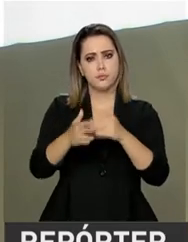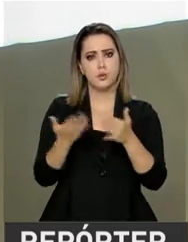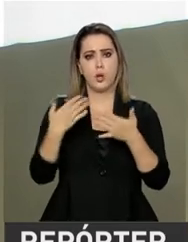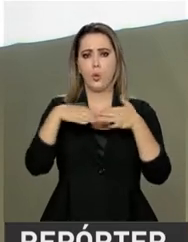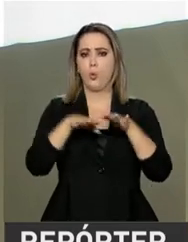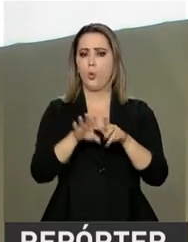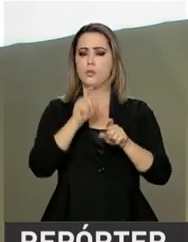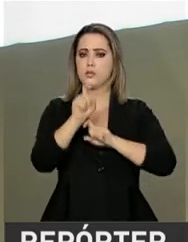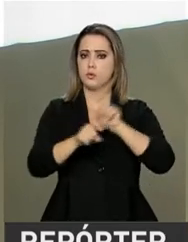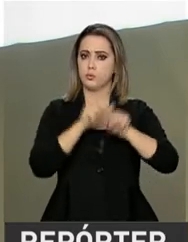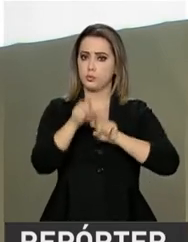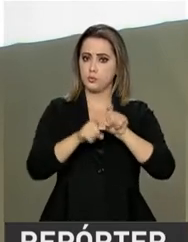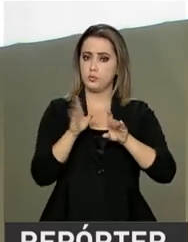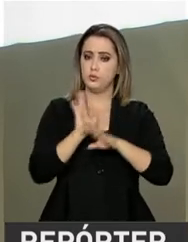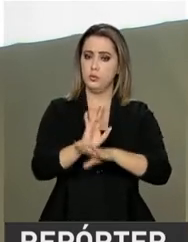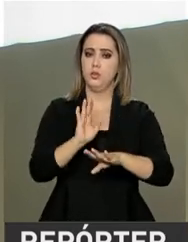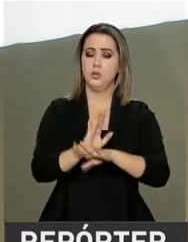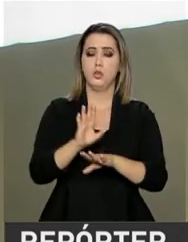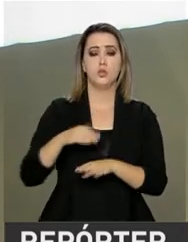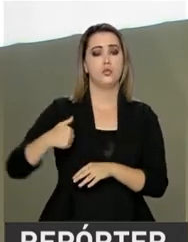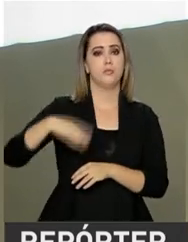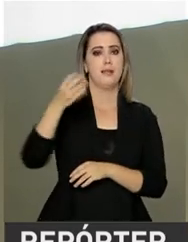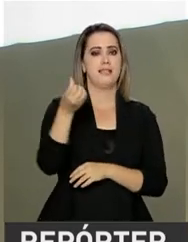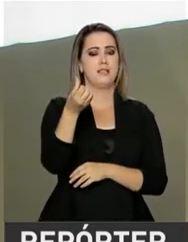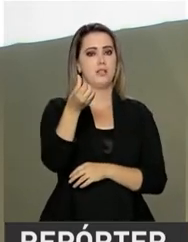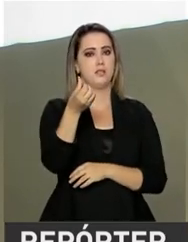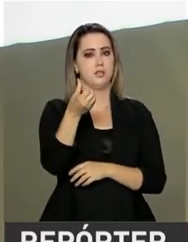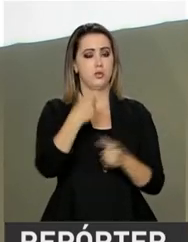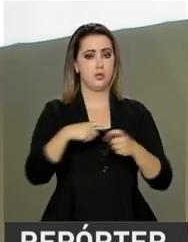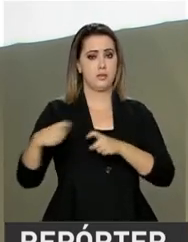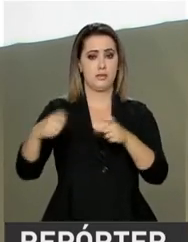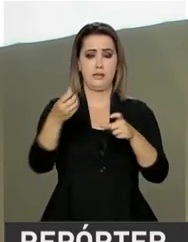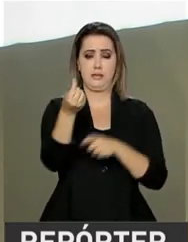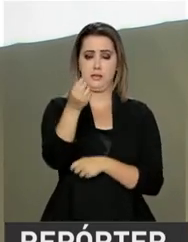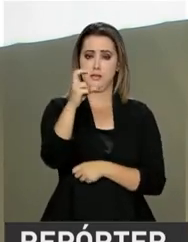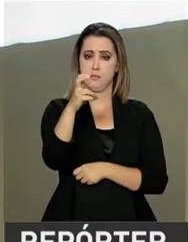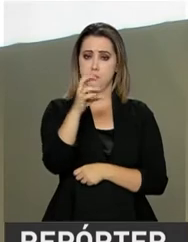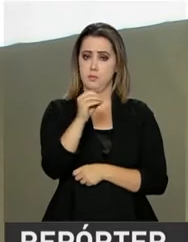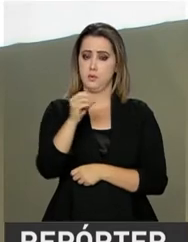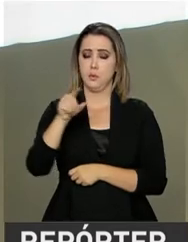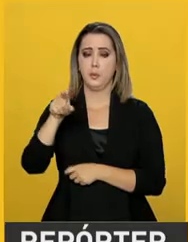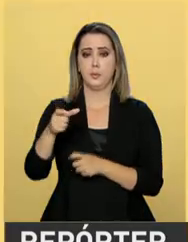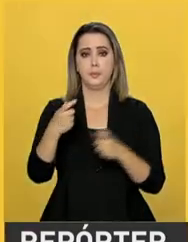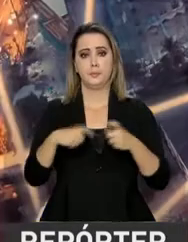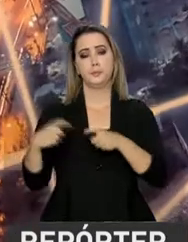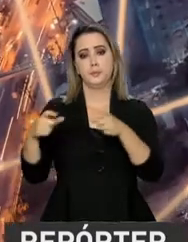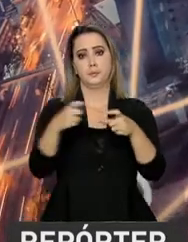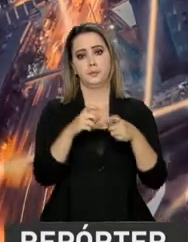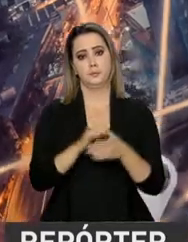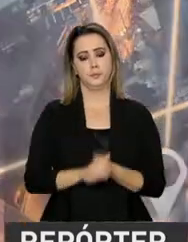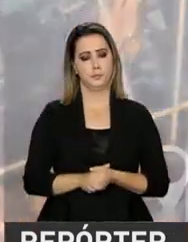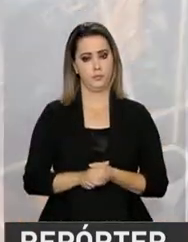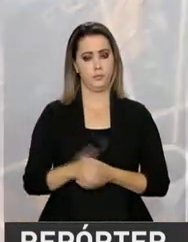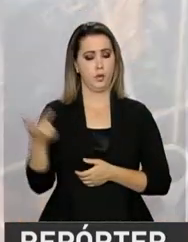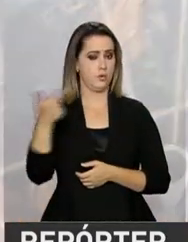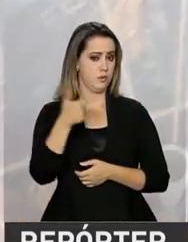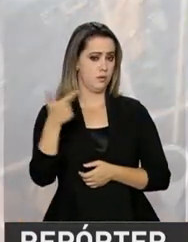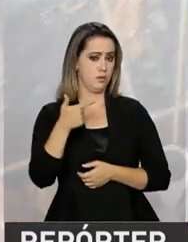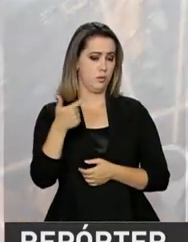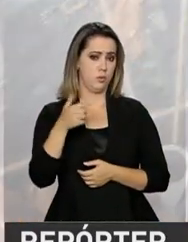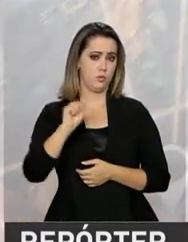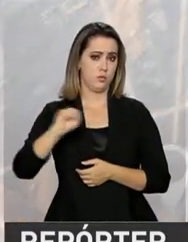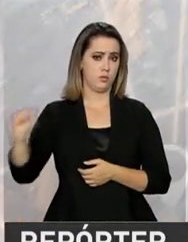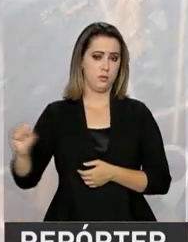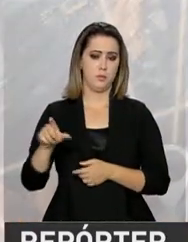e trabalham cerca de 6.500 telecentros que existem no brasil neste segundo semestre o governo